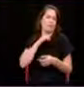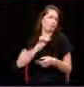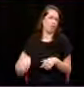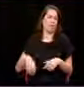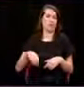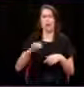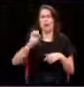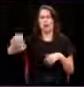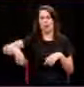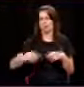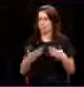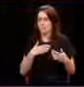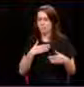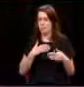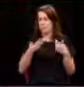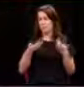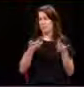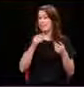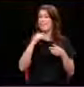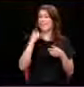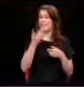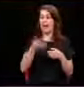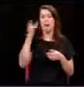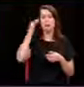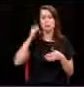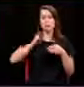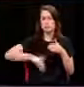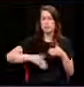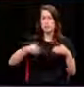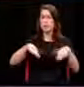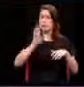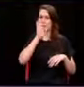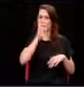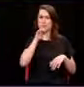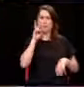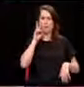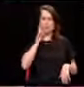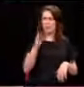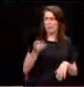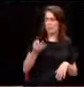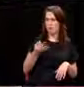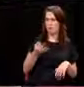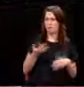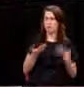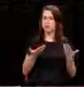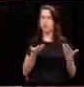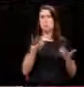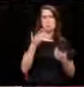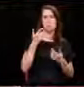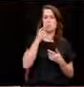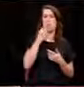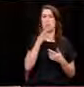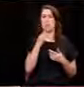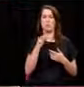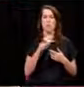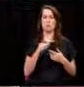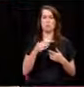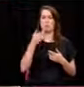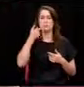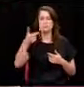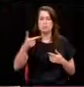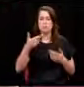bastante a média. Mas na verdade, se formos ver para um atendimento real, a chamada média anda nos 24 minutos, que é